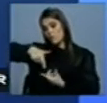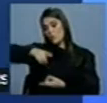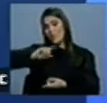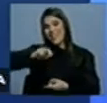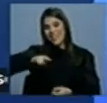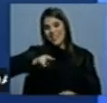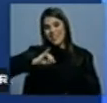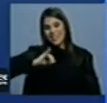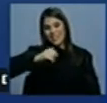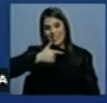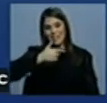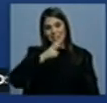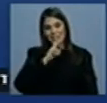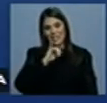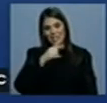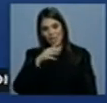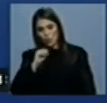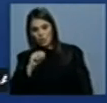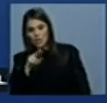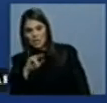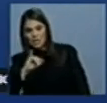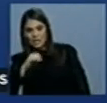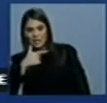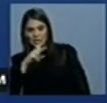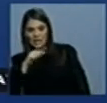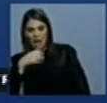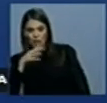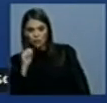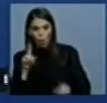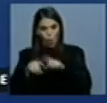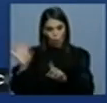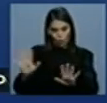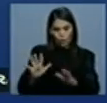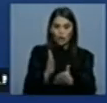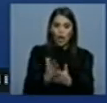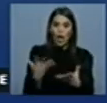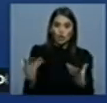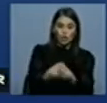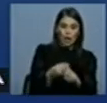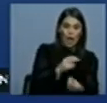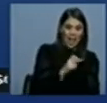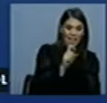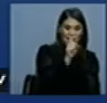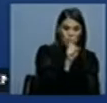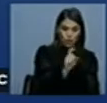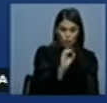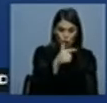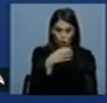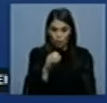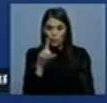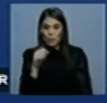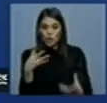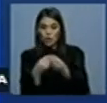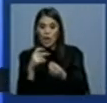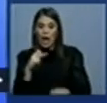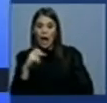nitritos e nitratos. Não fuja já, não vamos assustar os nossos telespectadores, é apenas a associação de azoto com átomos de oxigênio. 2